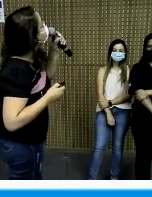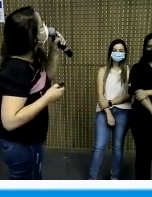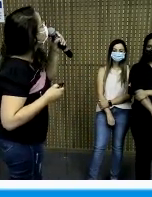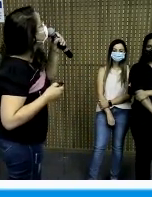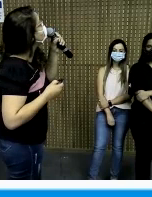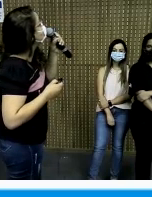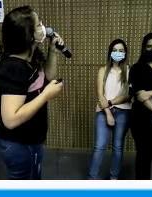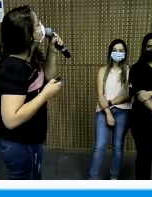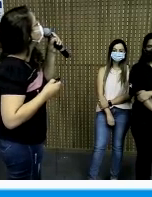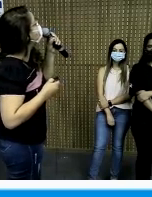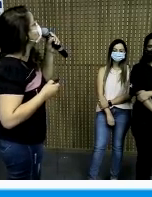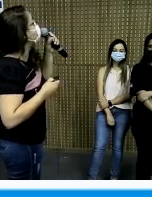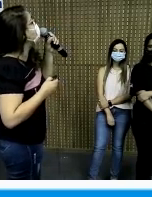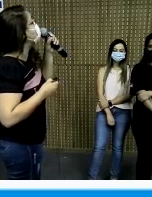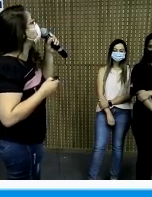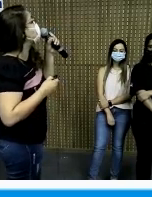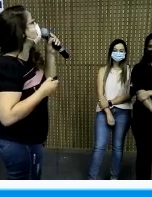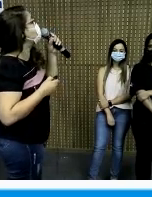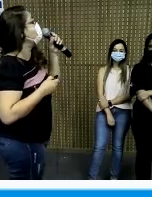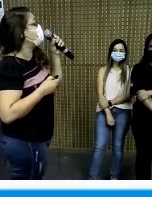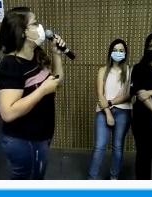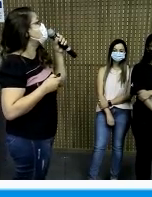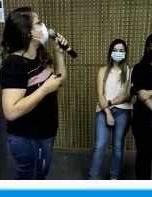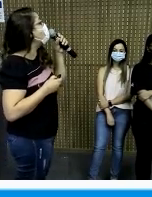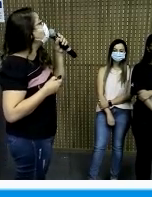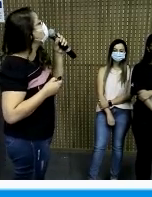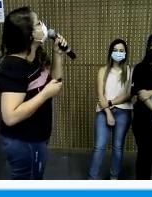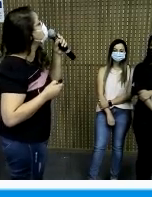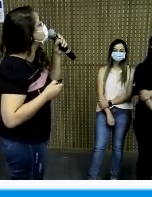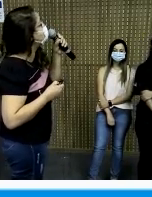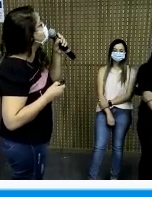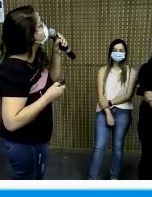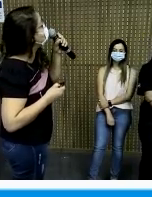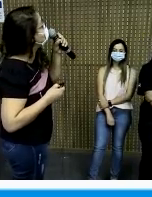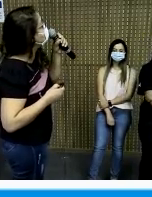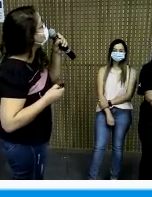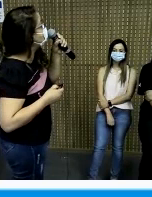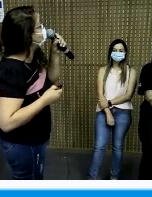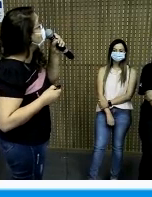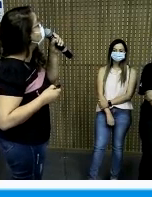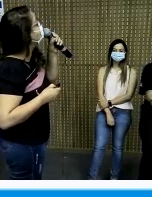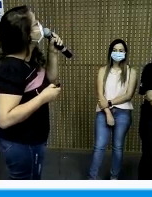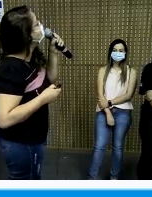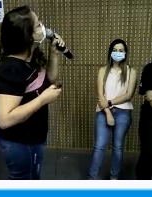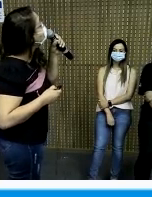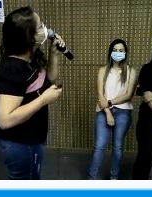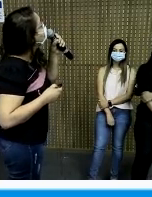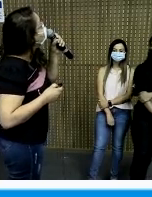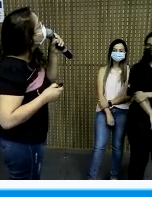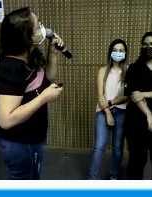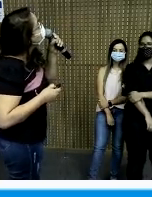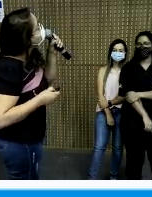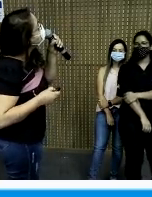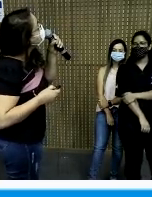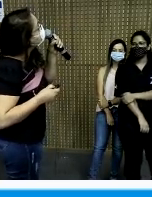foi necessário busca ativa, e aí tinha toda uma estratégia dentro de WhatsApp, de se fazer essa busca ativa no mesmo dia, tá?